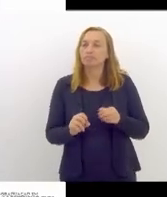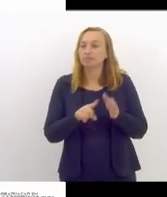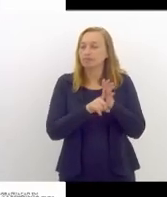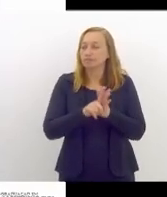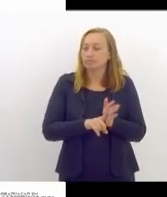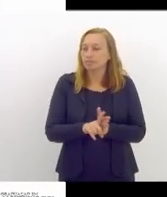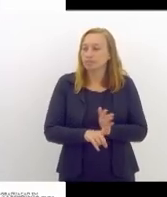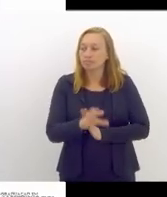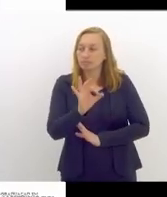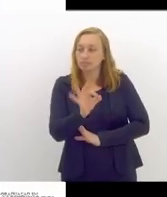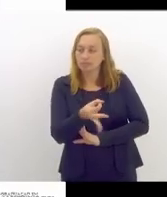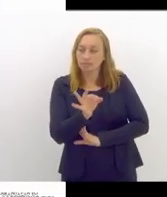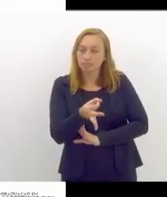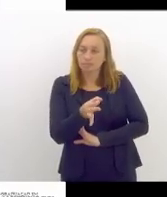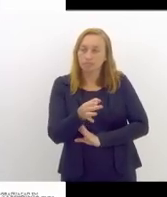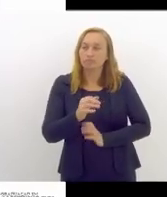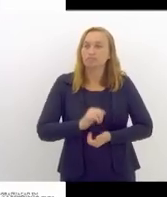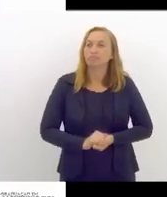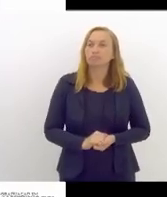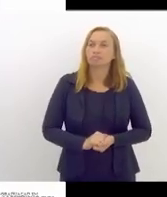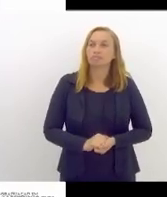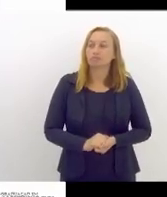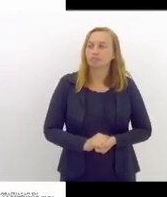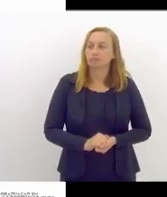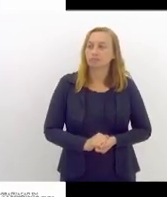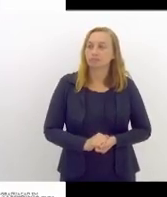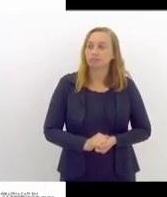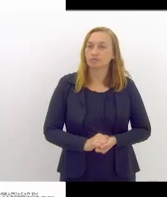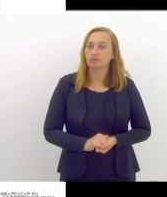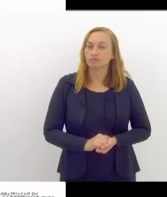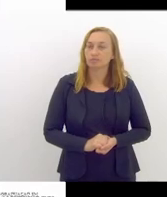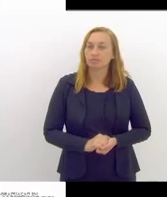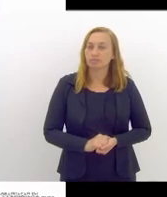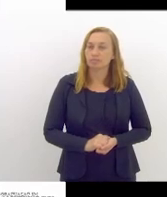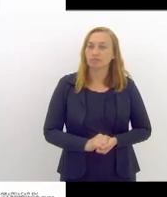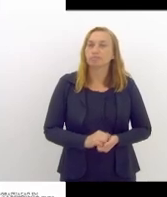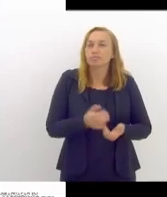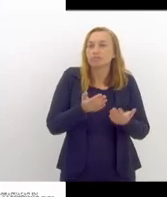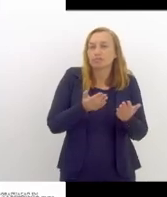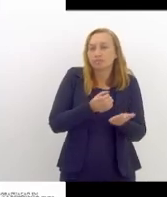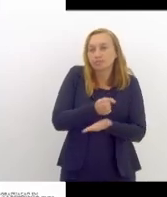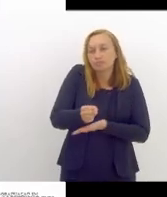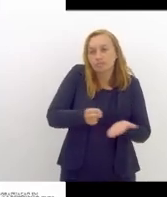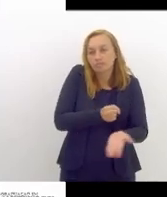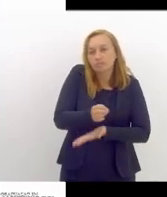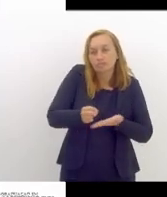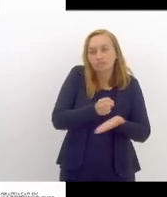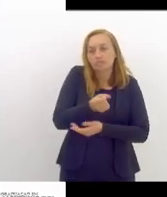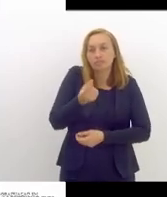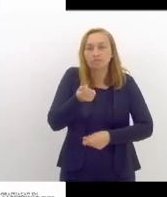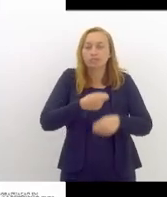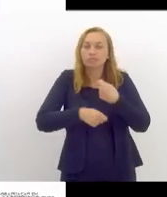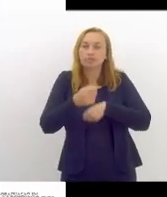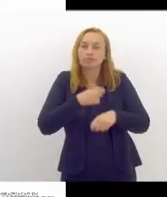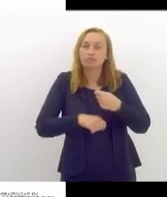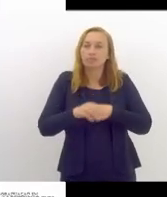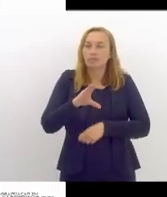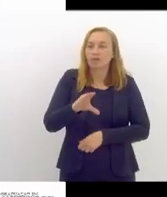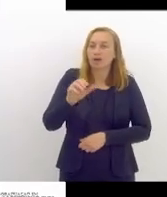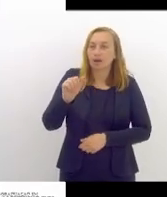análises necessárias isso aqui eu coloquei na minha lâmina muito me baseando na economia capixaba